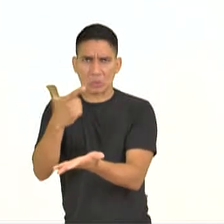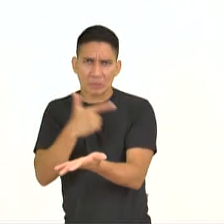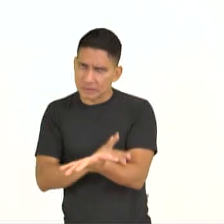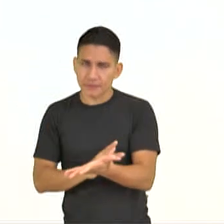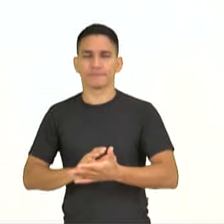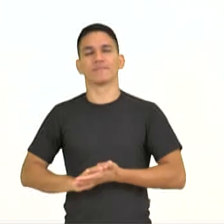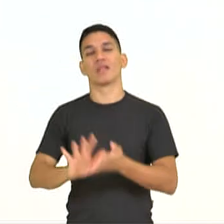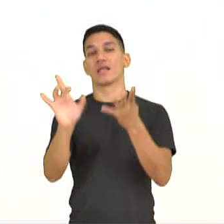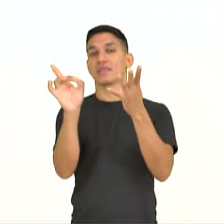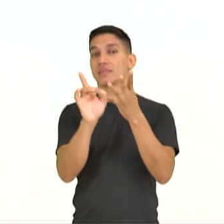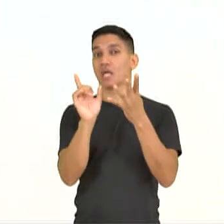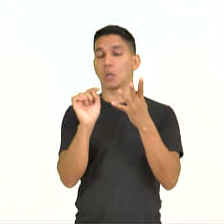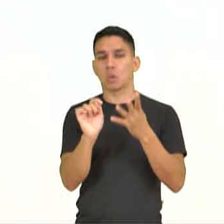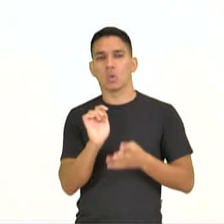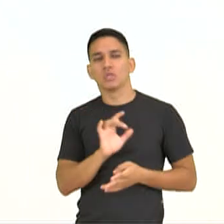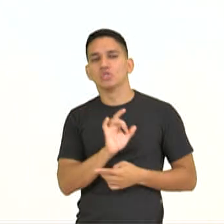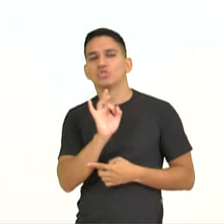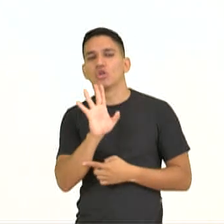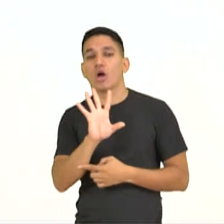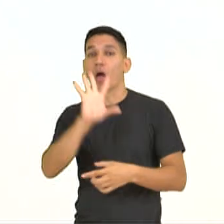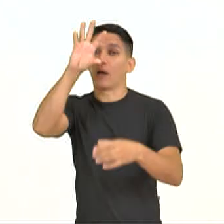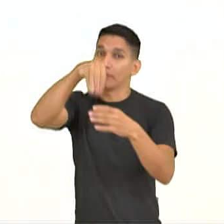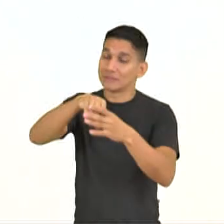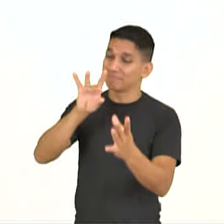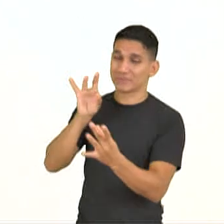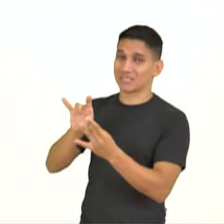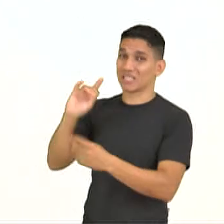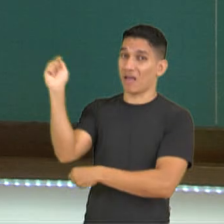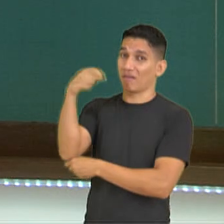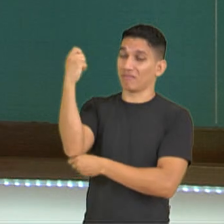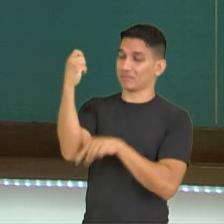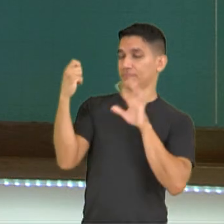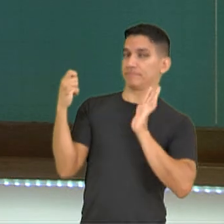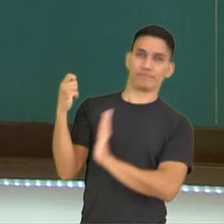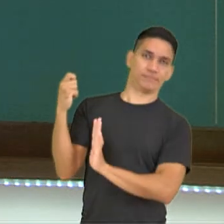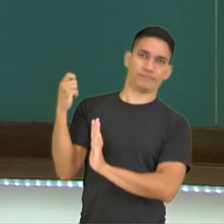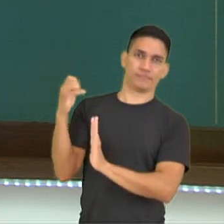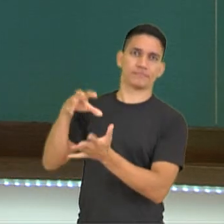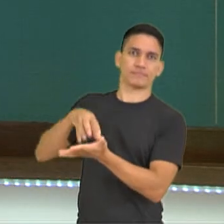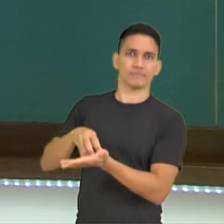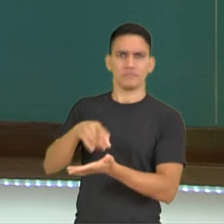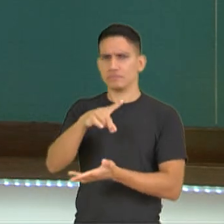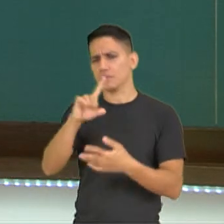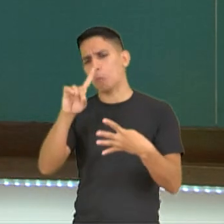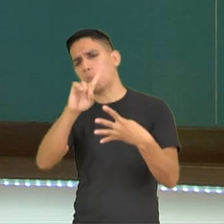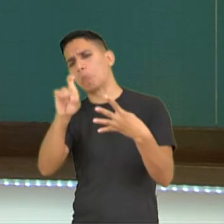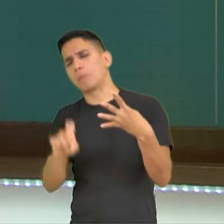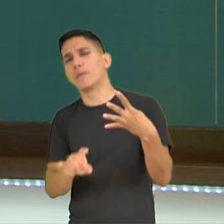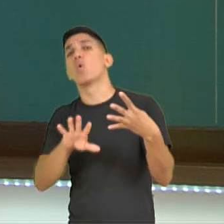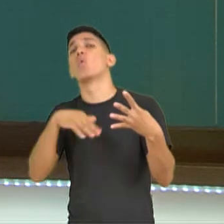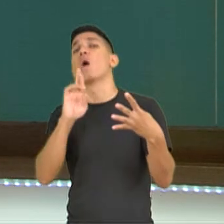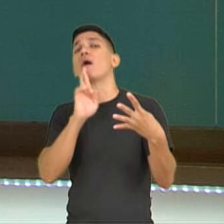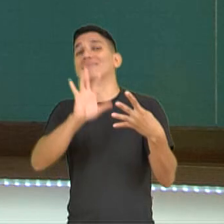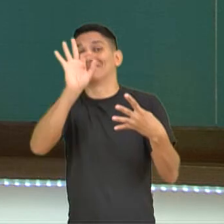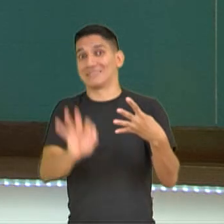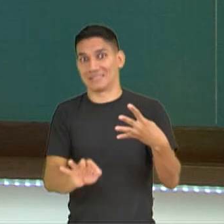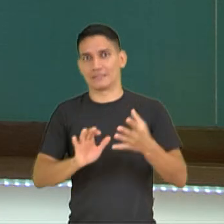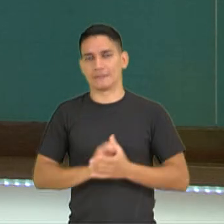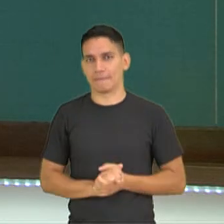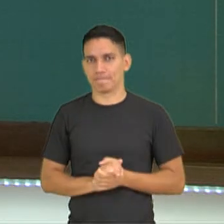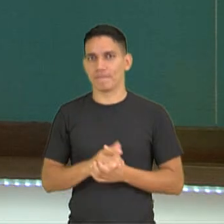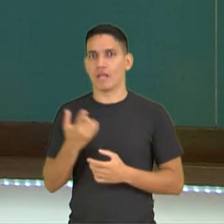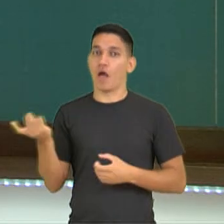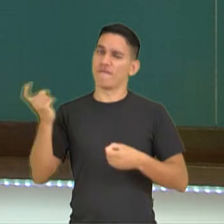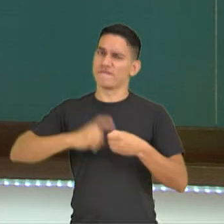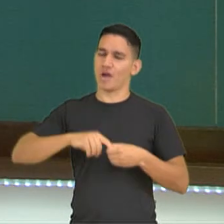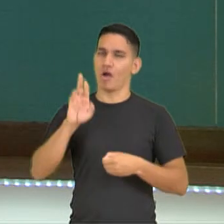D. Existem apenas dentro do Rio Grande do Sul. Será que vocês conseguem identificar a resposta correta? Daqui a